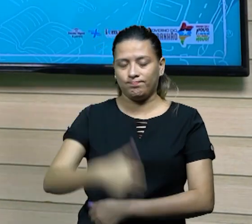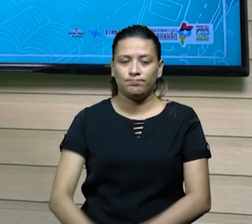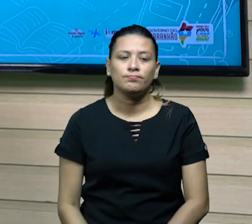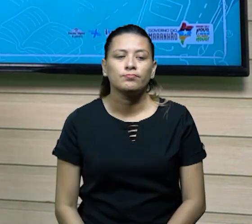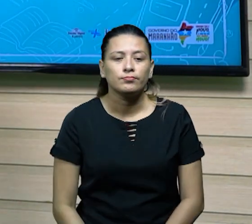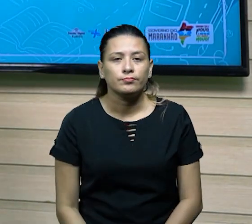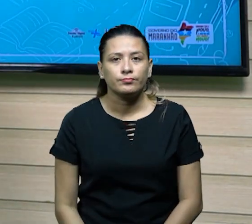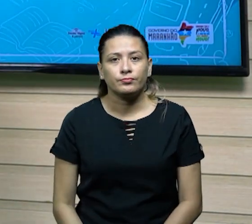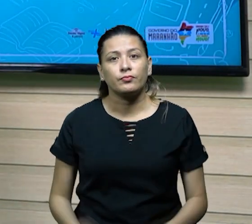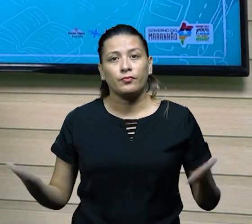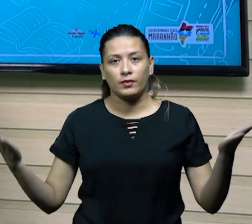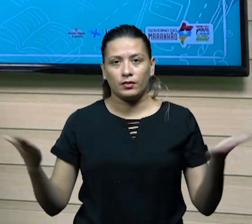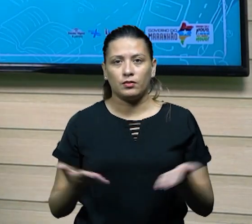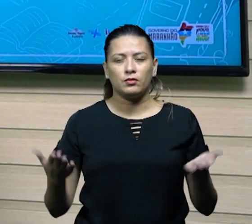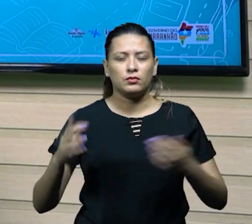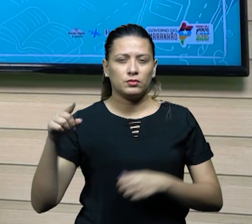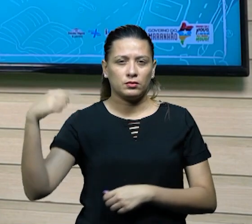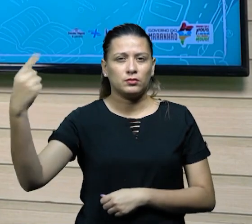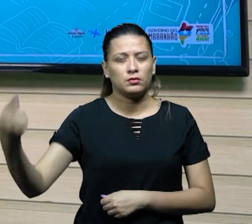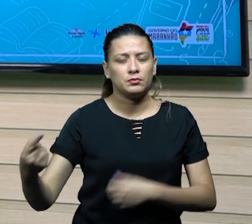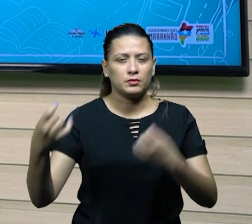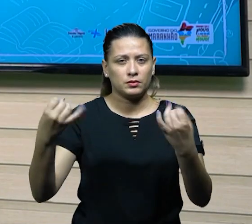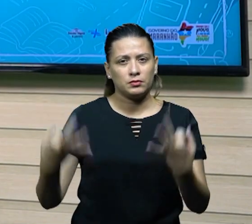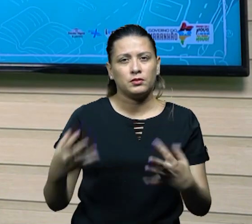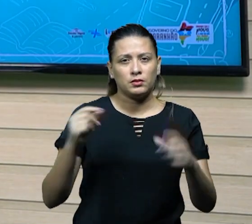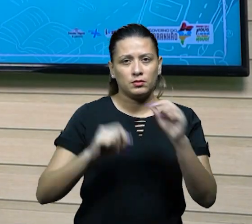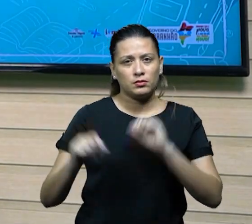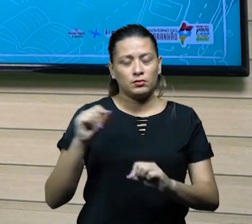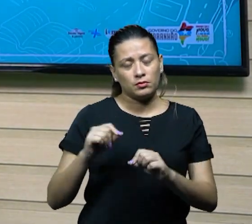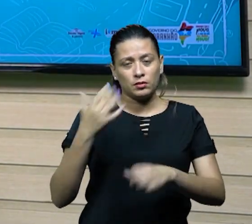demorado, mas acredito eu que os resultados sejam melhores.